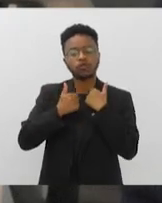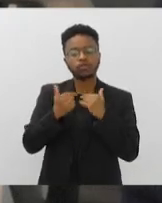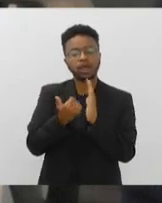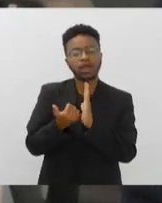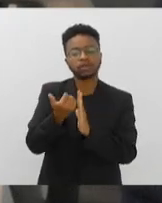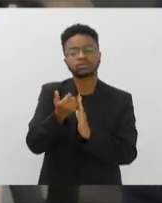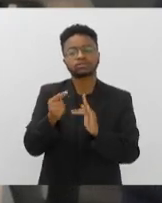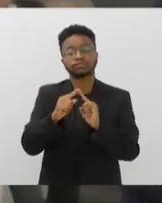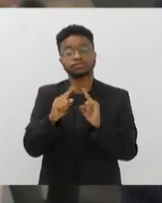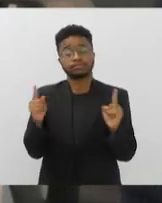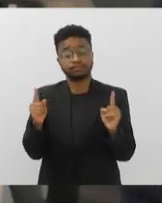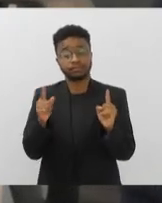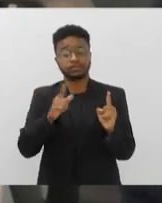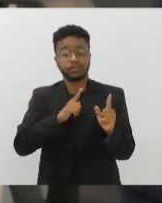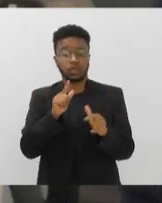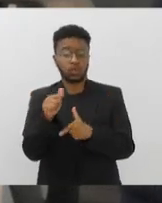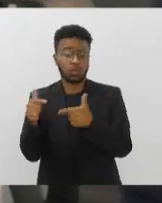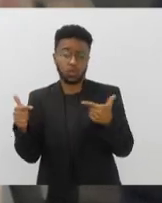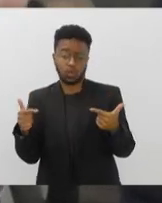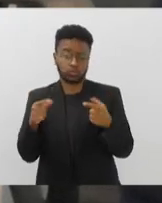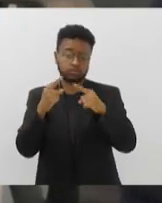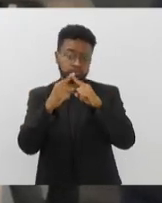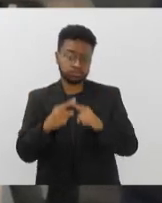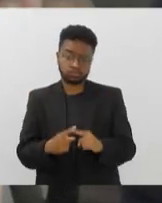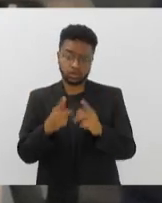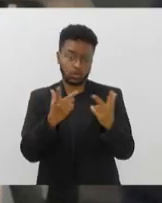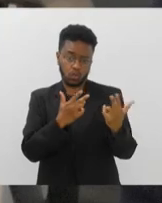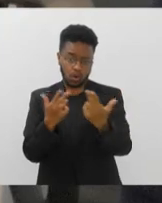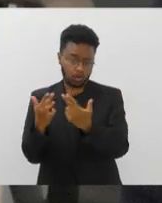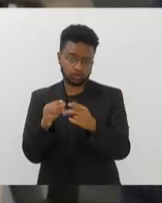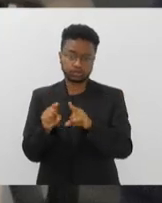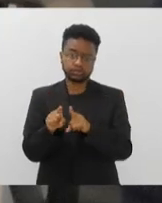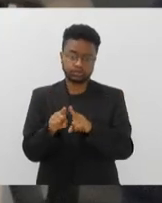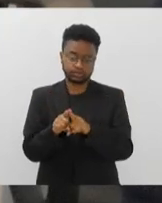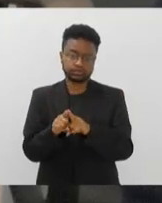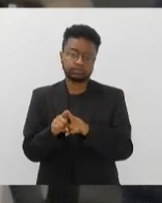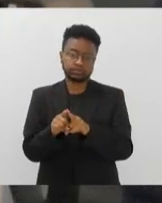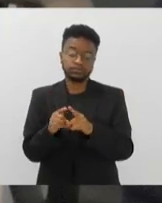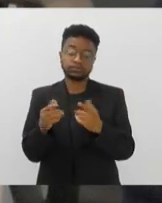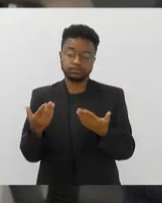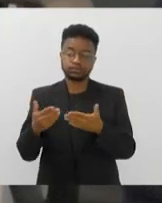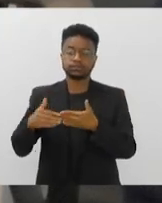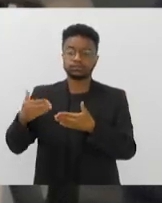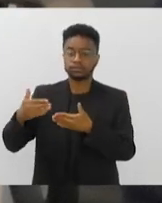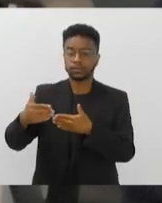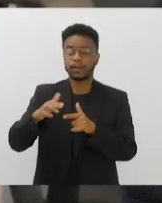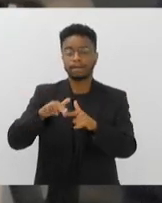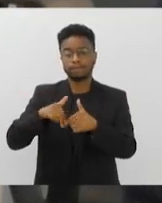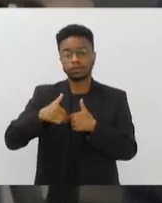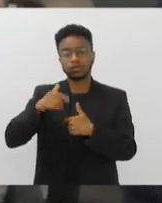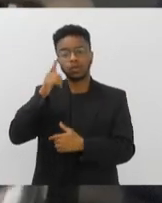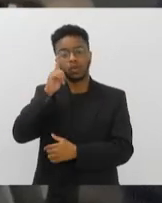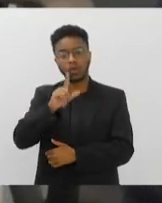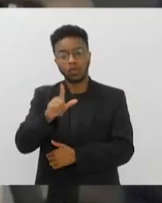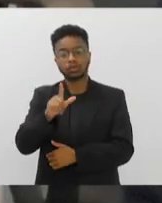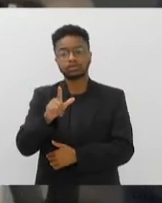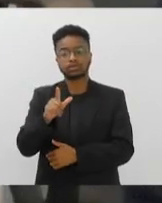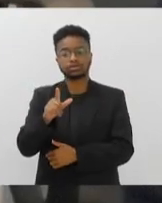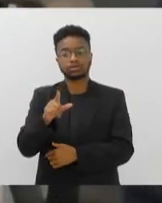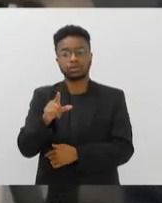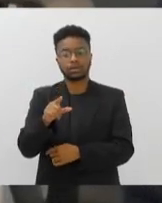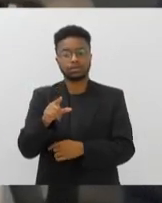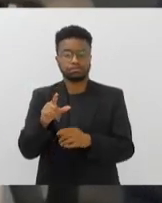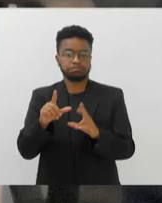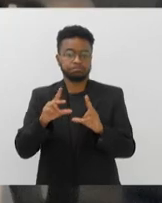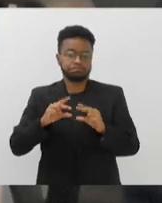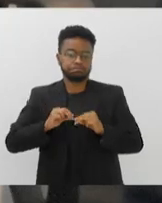entretanto o outros concorrem igualmente a essas vagas e a partir disso eh conseguem por antiguidade ou merecimento